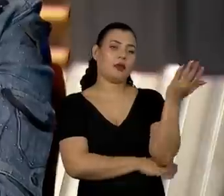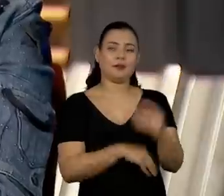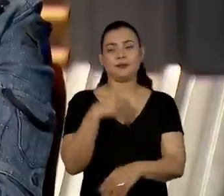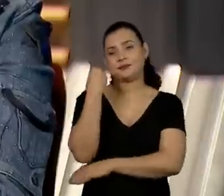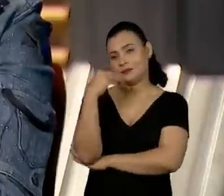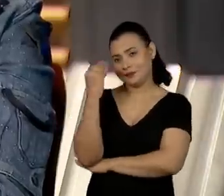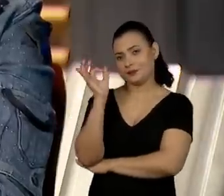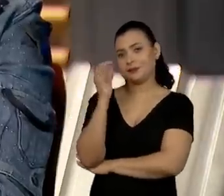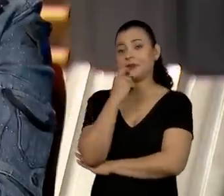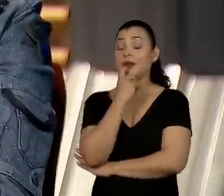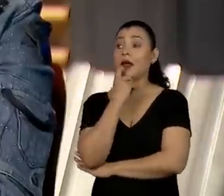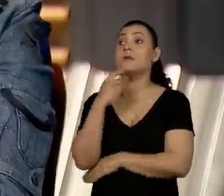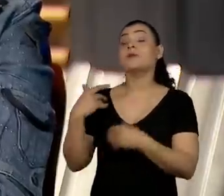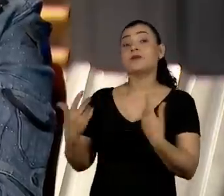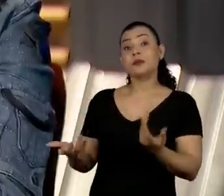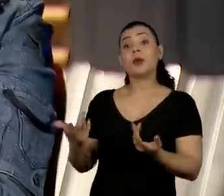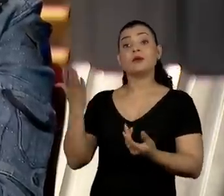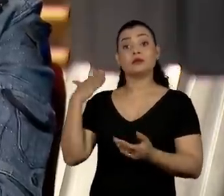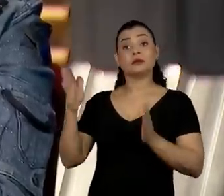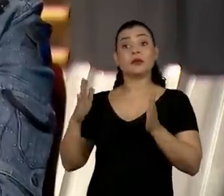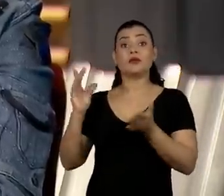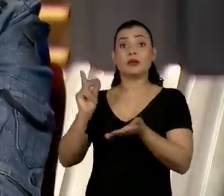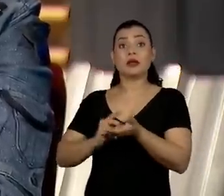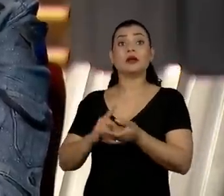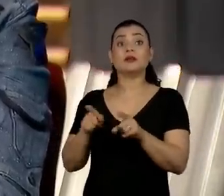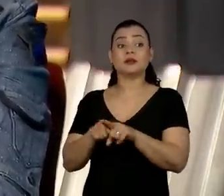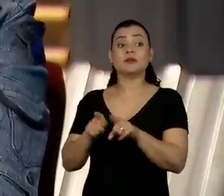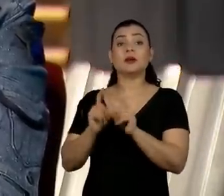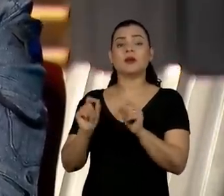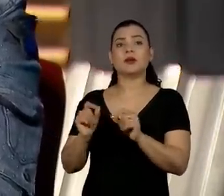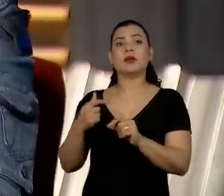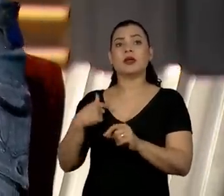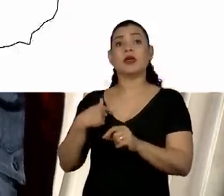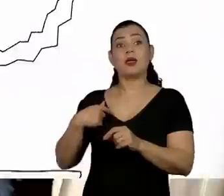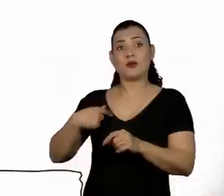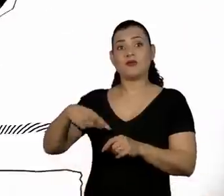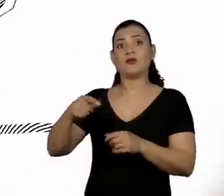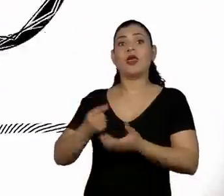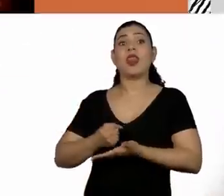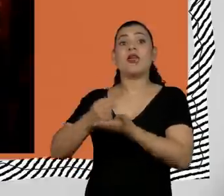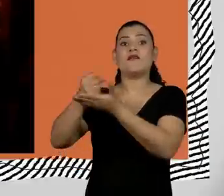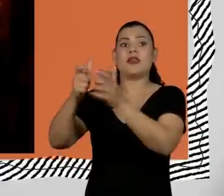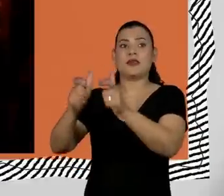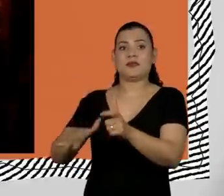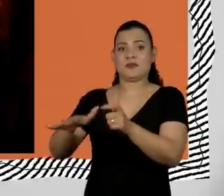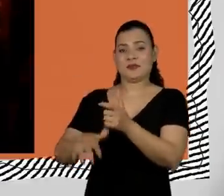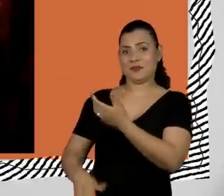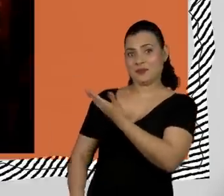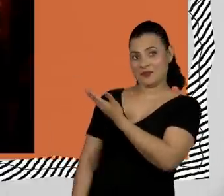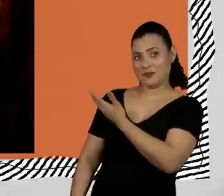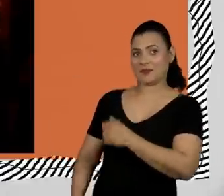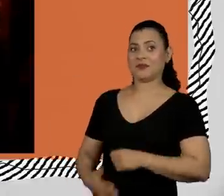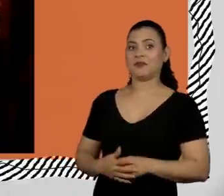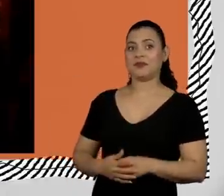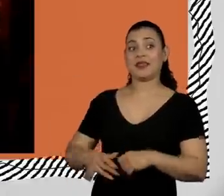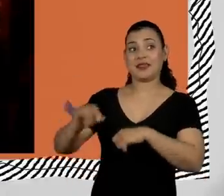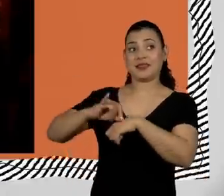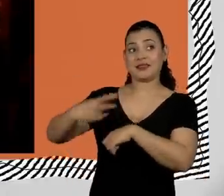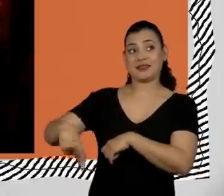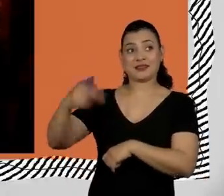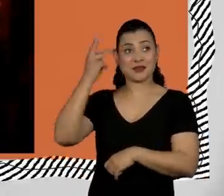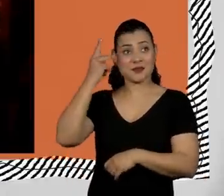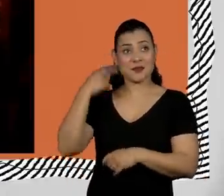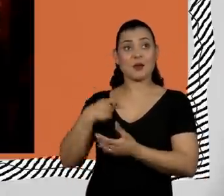E aí eu levei ele no Sarajevo você vai se introduzido aqui na Paulicéia